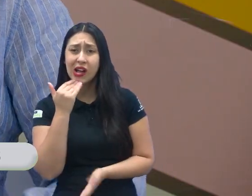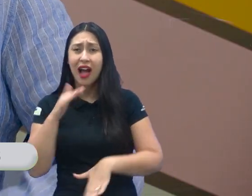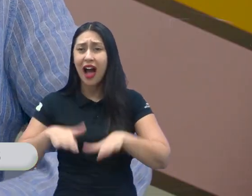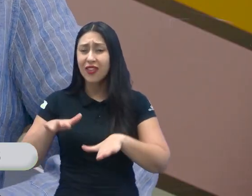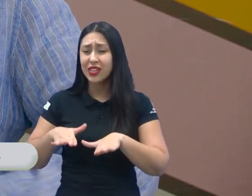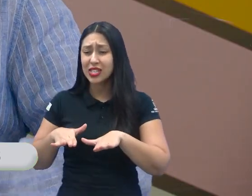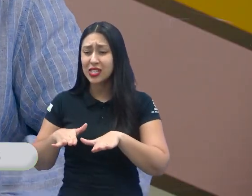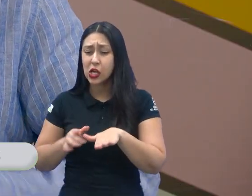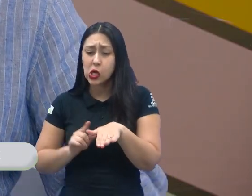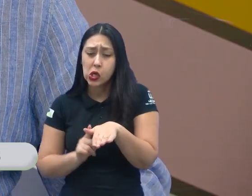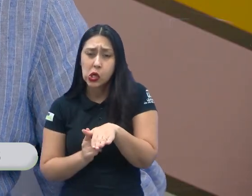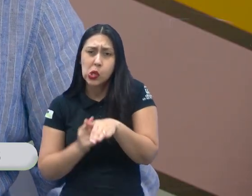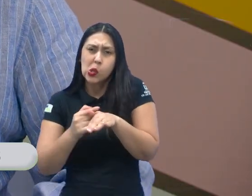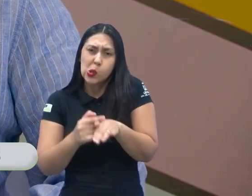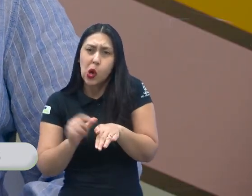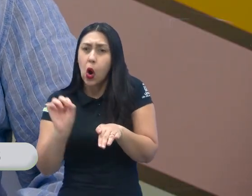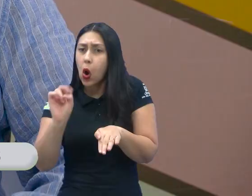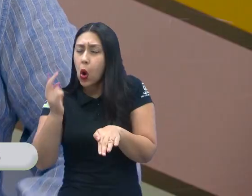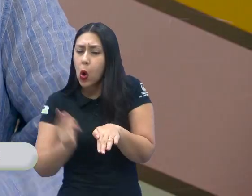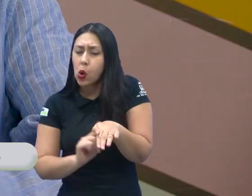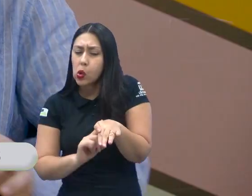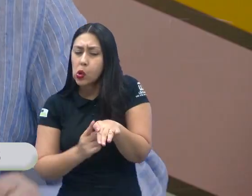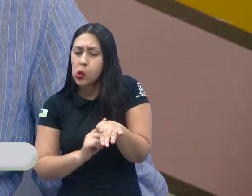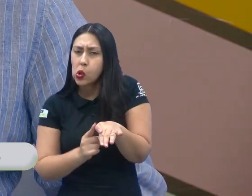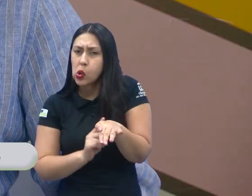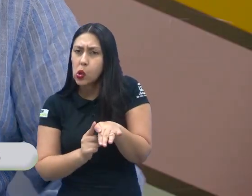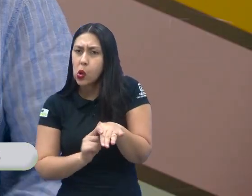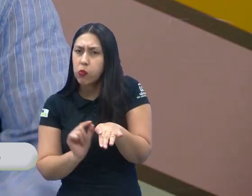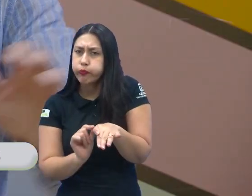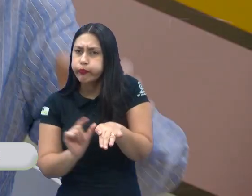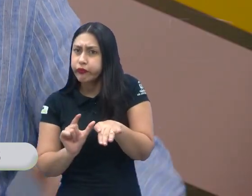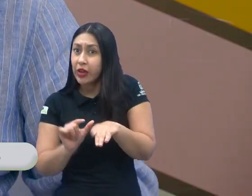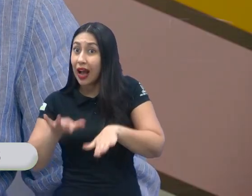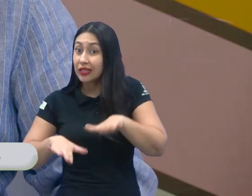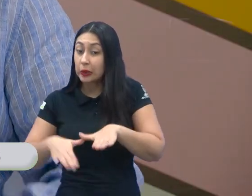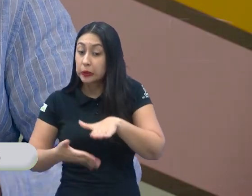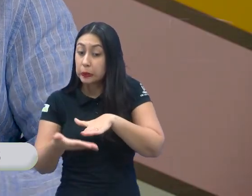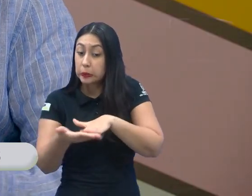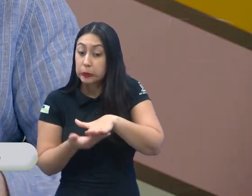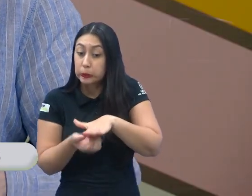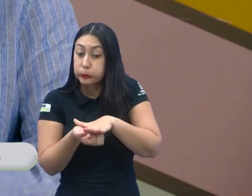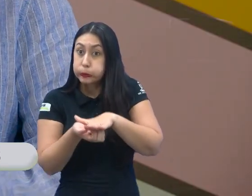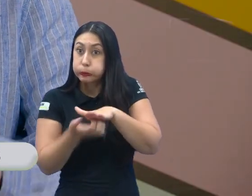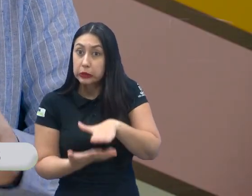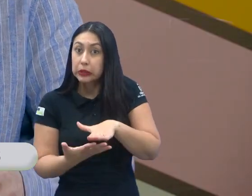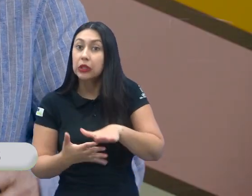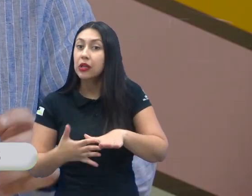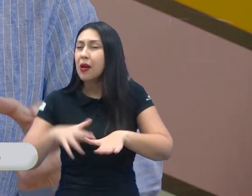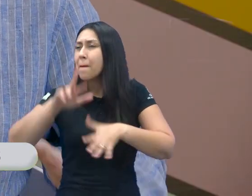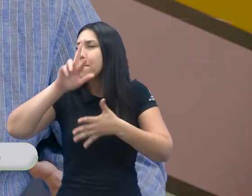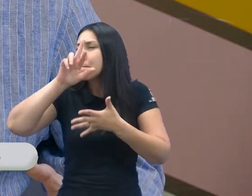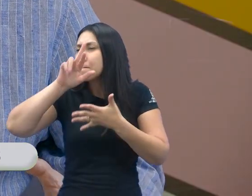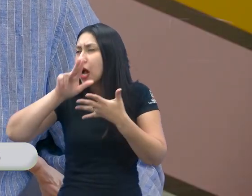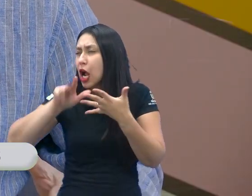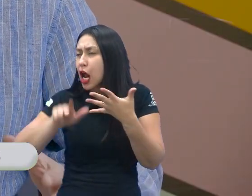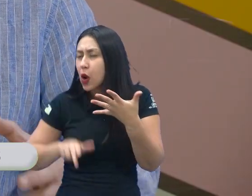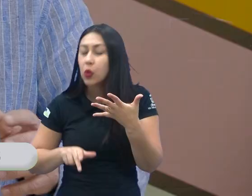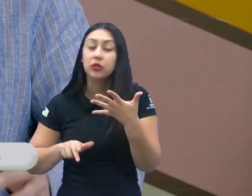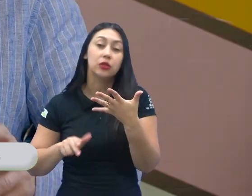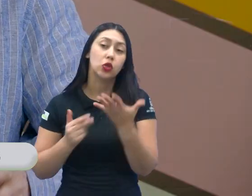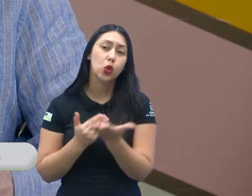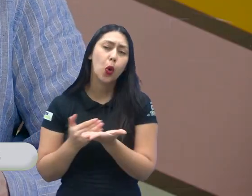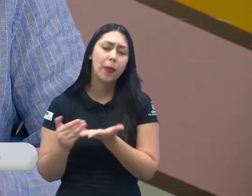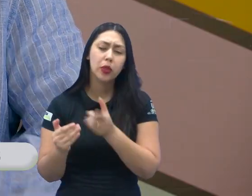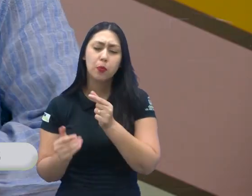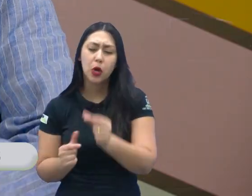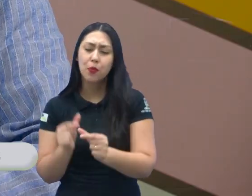joanete, uma calosidade no dedo, uma fascite plantar, um esporão de calcânio, uma série de coisas que começam devagar. E se você